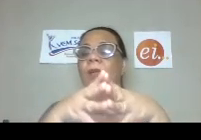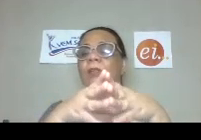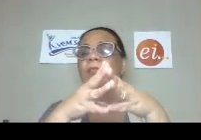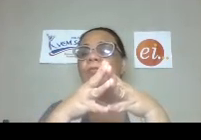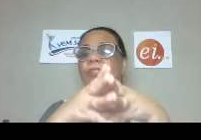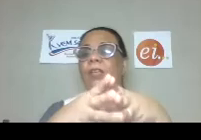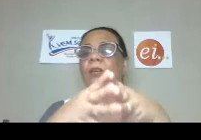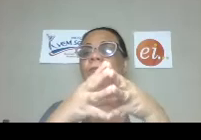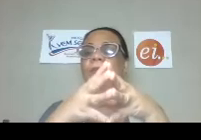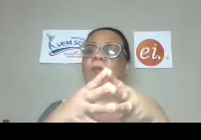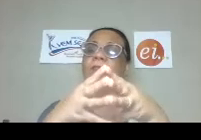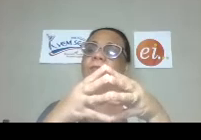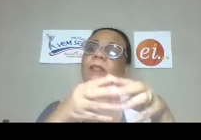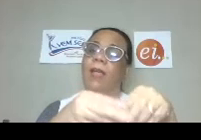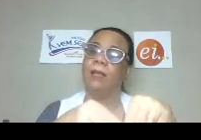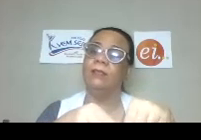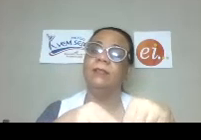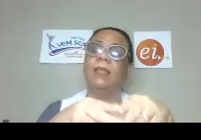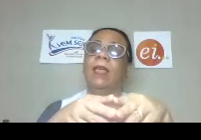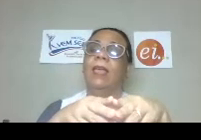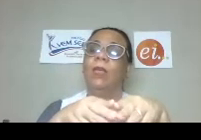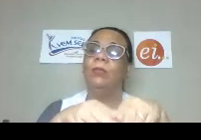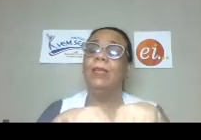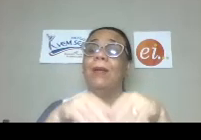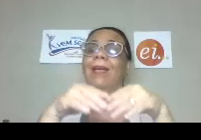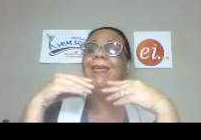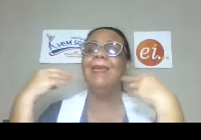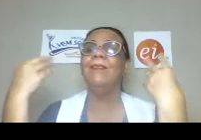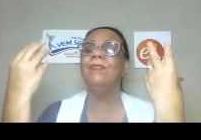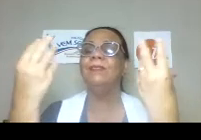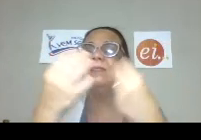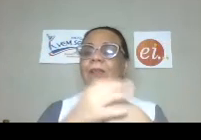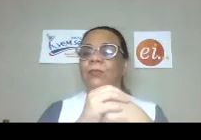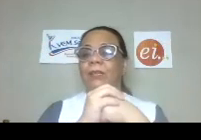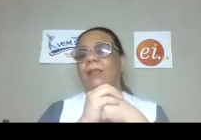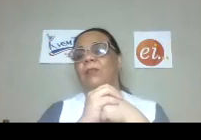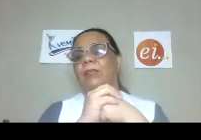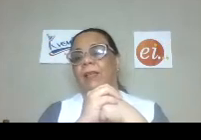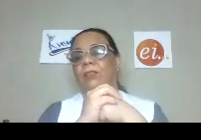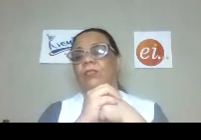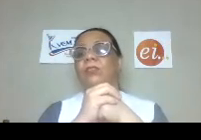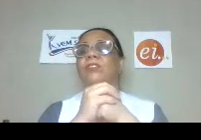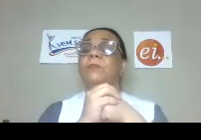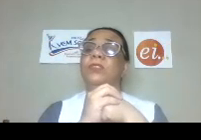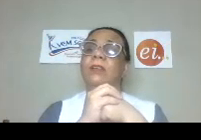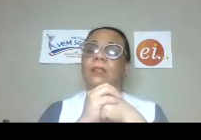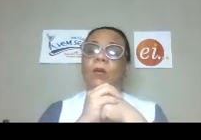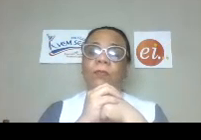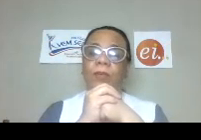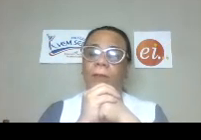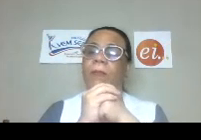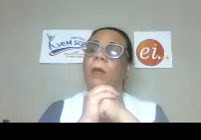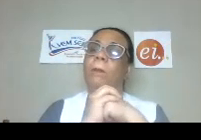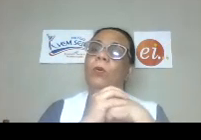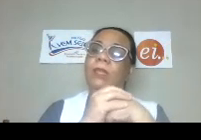sempre quando eu chego no final das unidades, eu tenho uma revisão daquela unidade. Então, nós estamos chegando